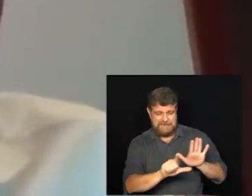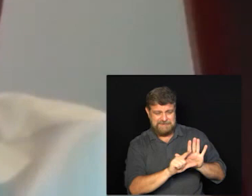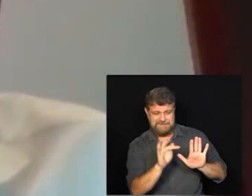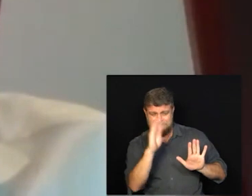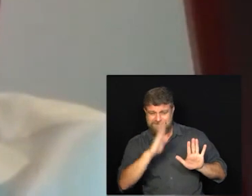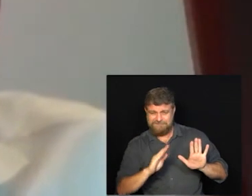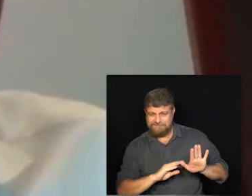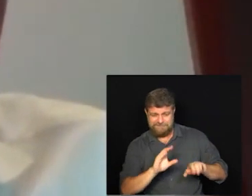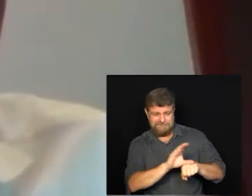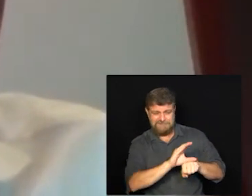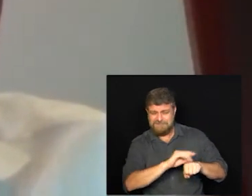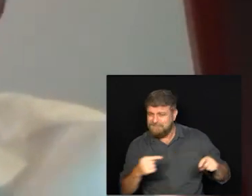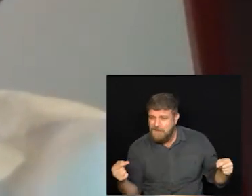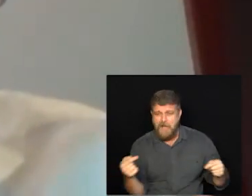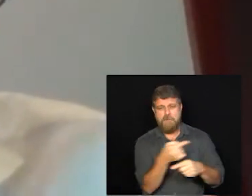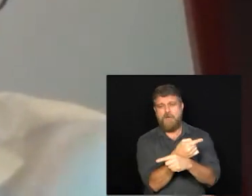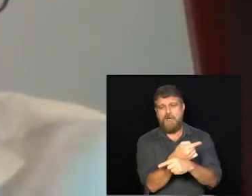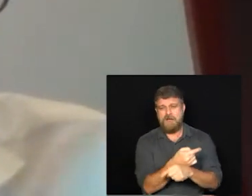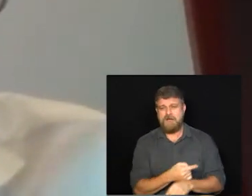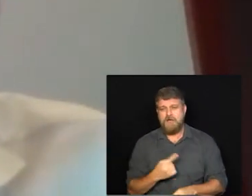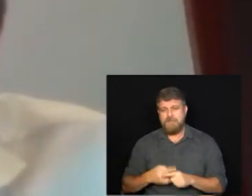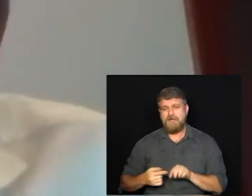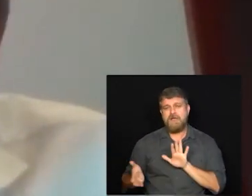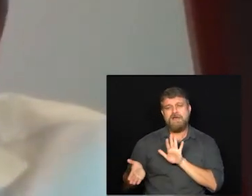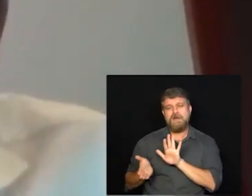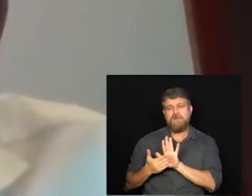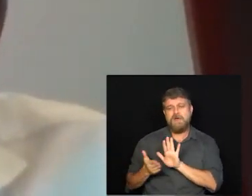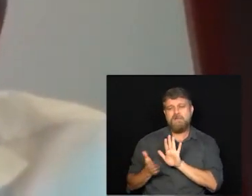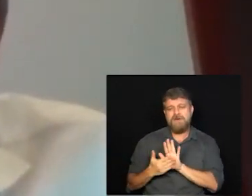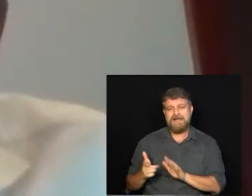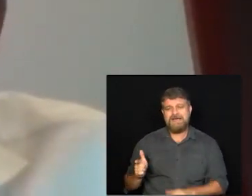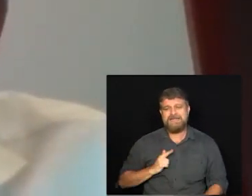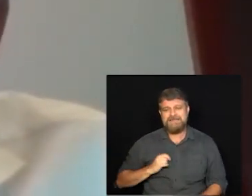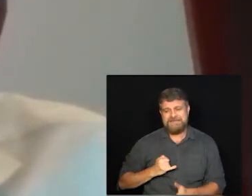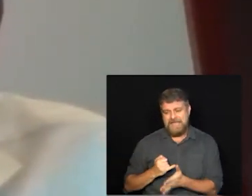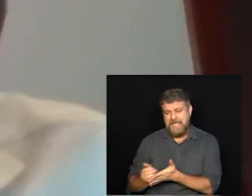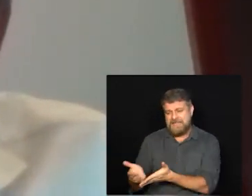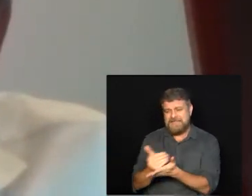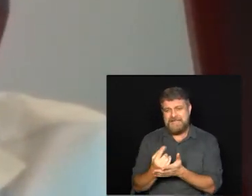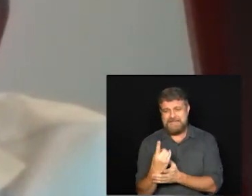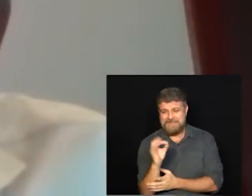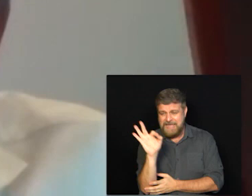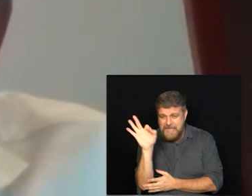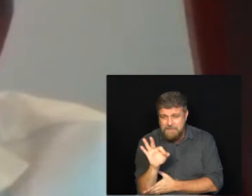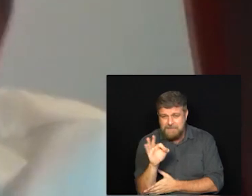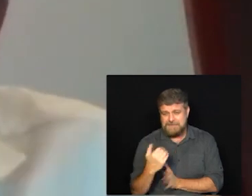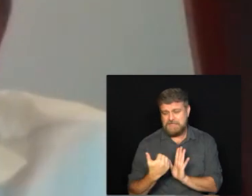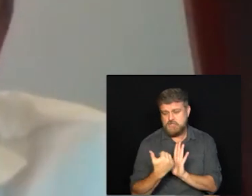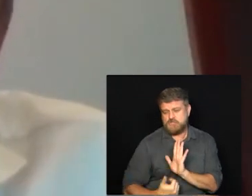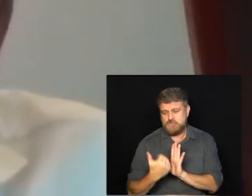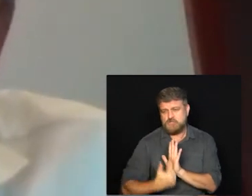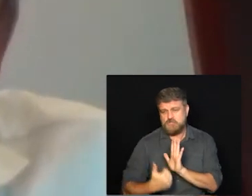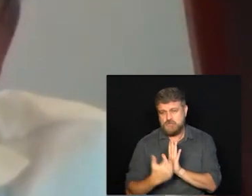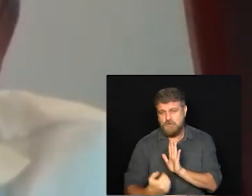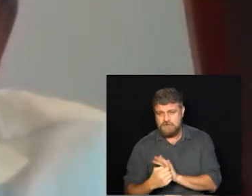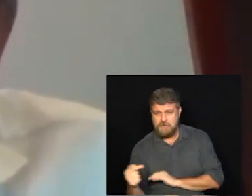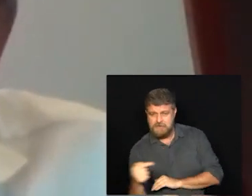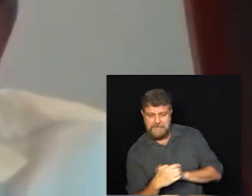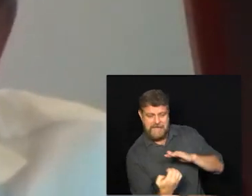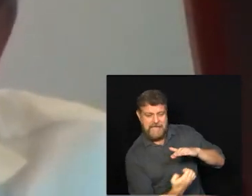porque ele propõe que seja dado um desconto de 10% do IPTU